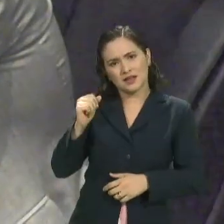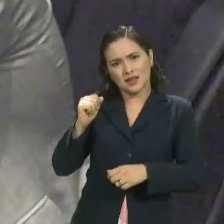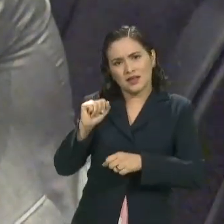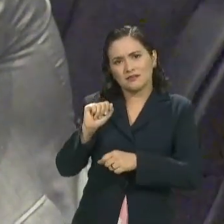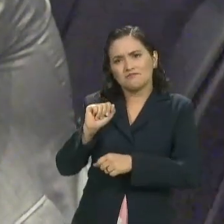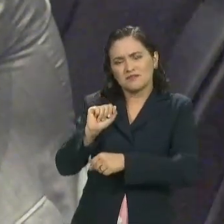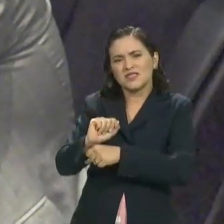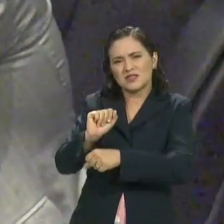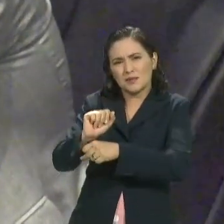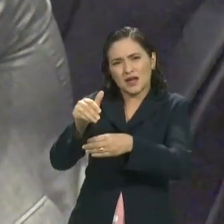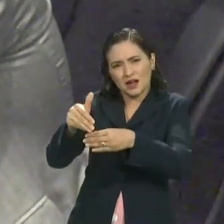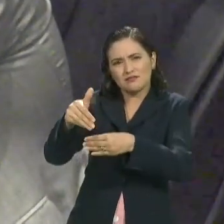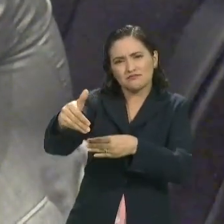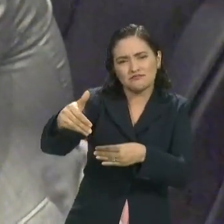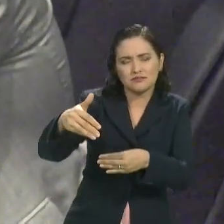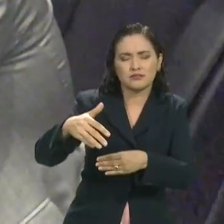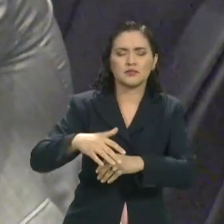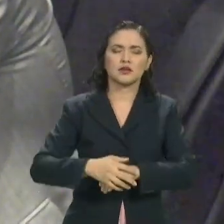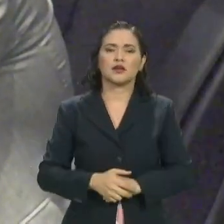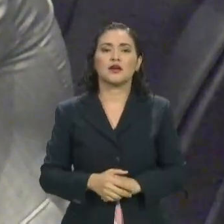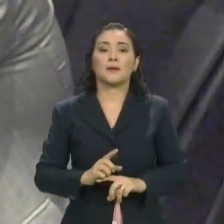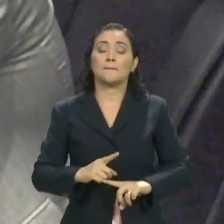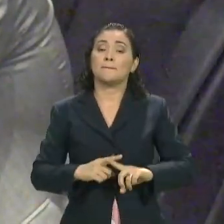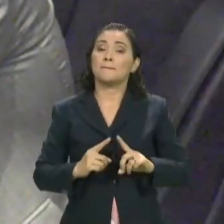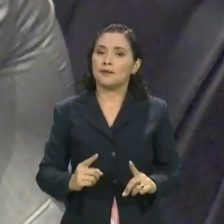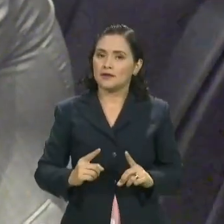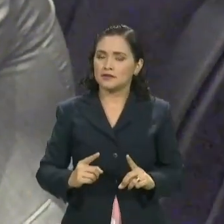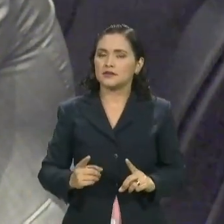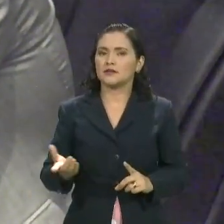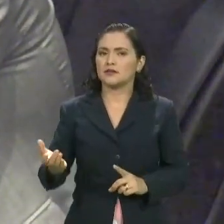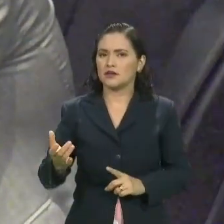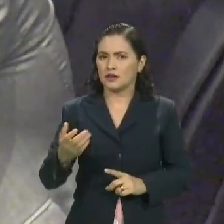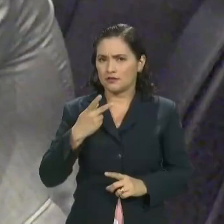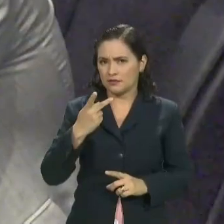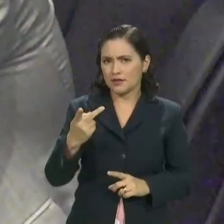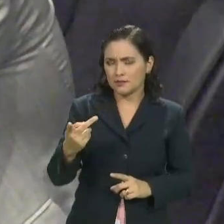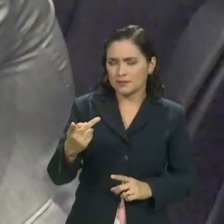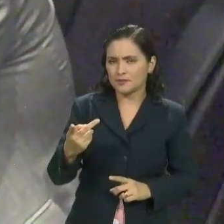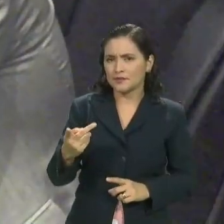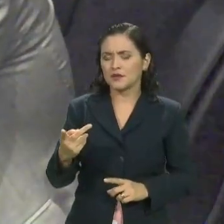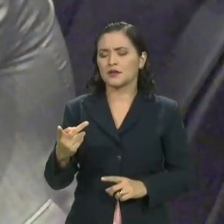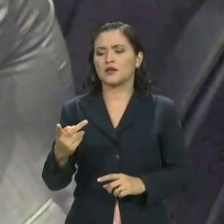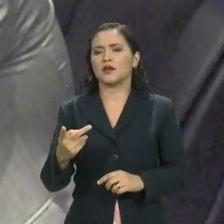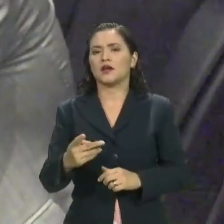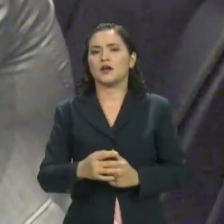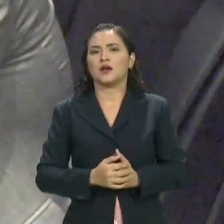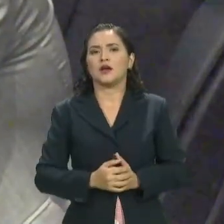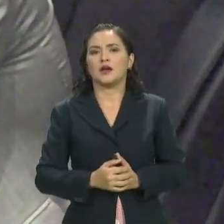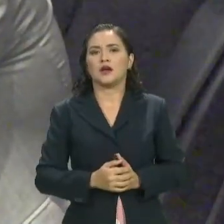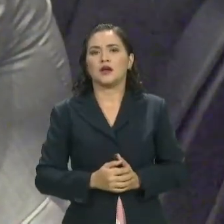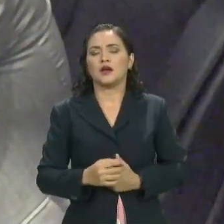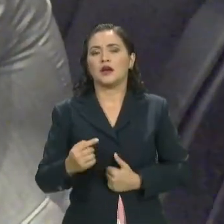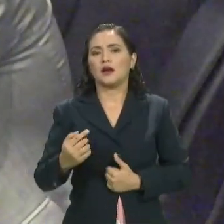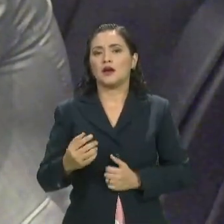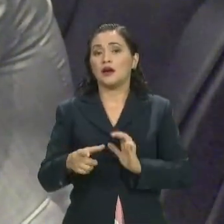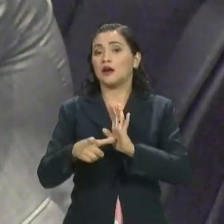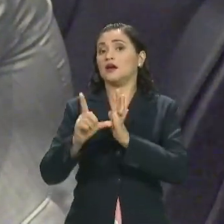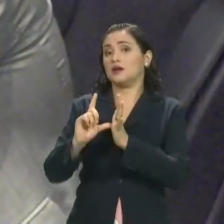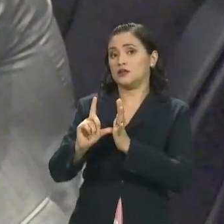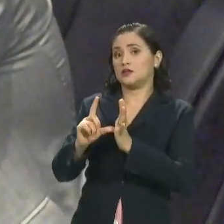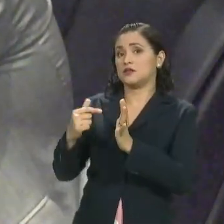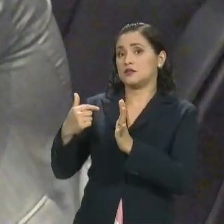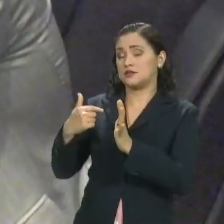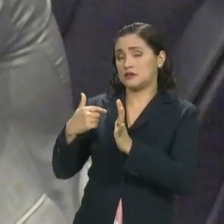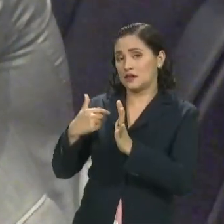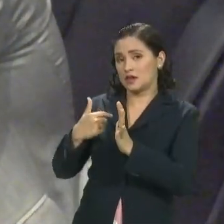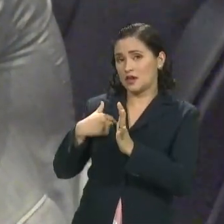peço a que venha a Vossa Excelência apenas para fazer um registro, que tentei fazer enquanto o deputado Duarte fazia a sua explanação ali na